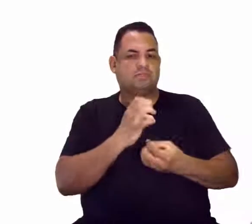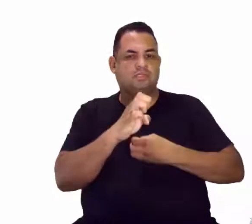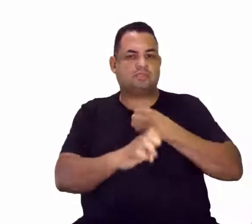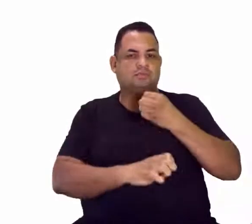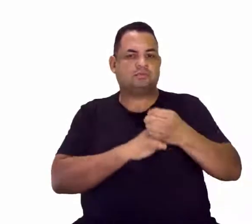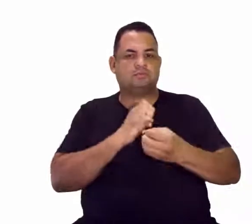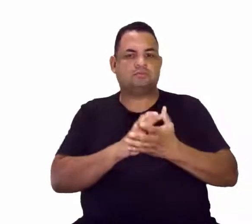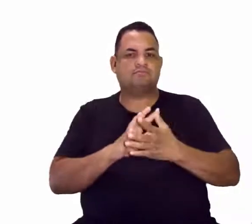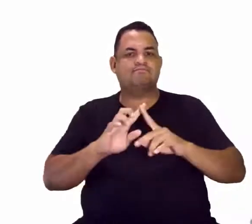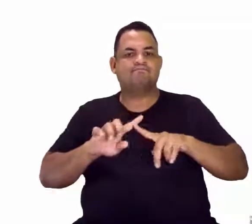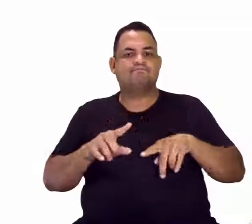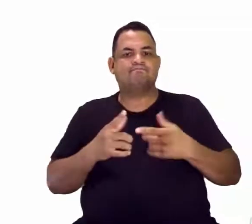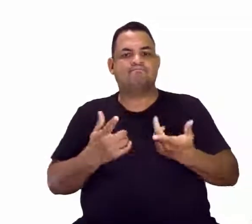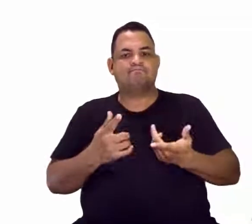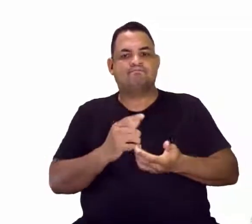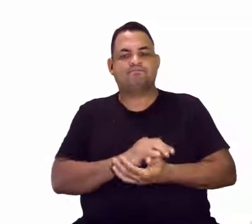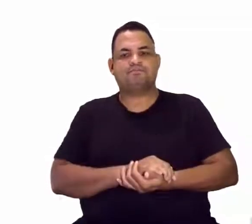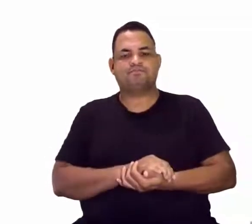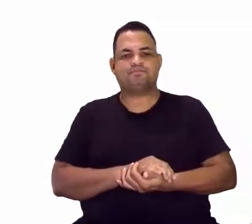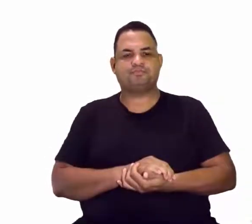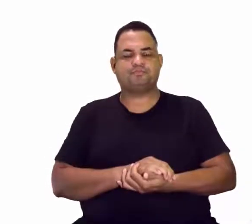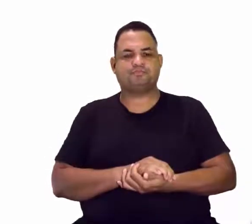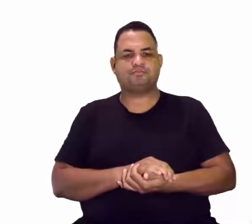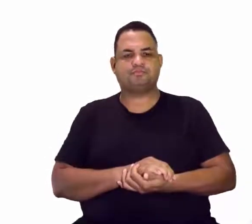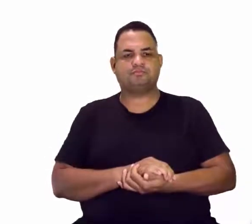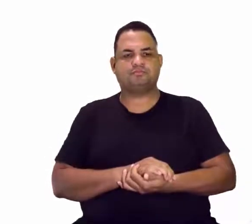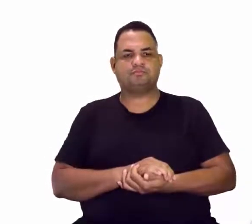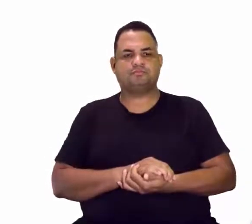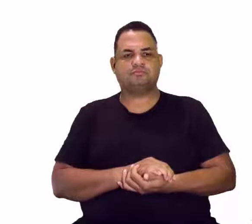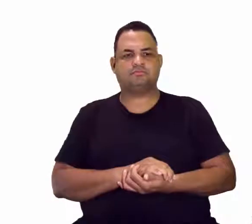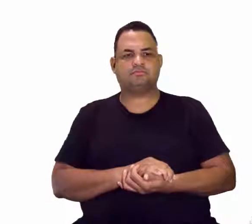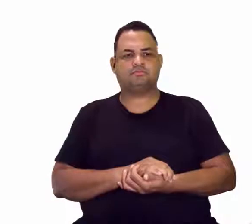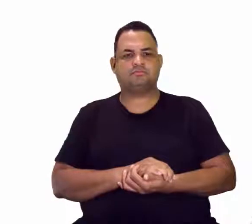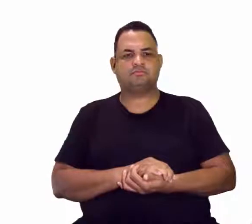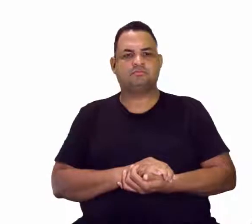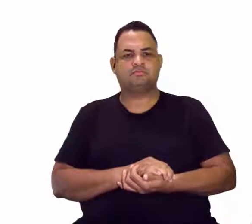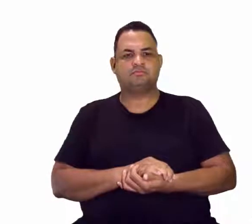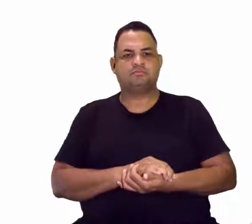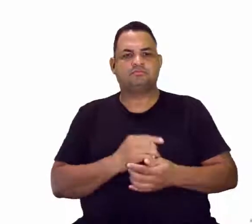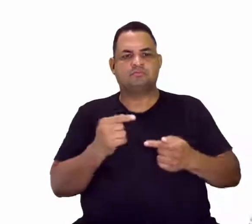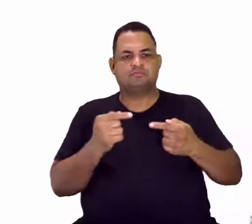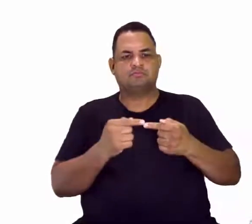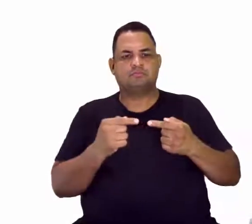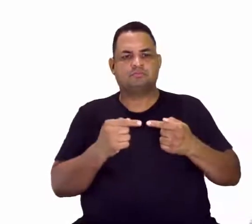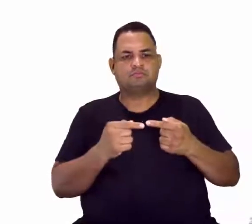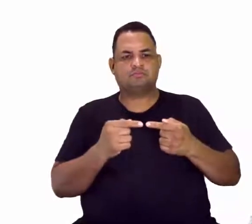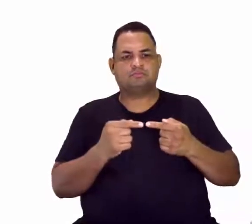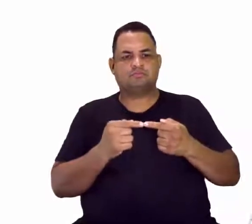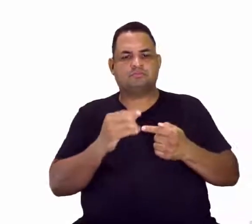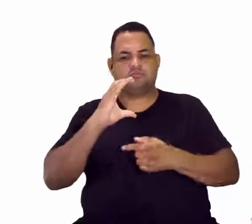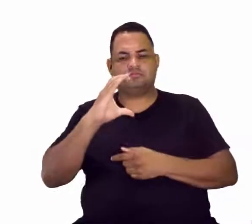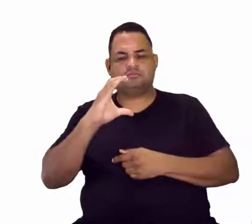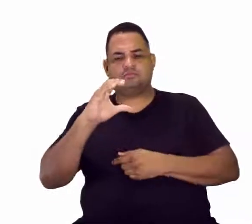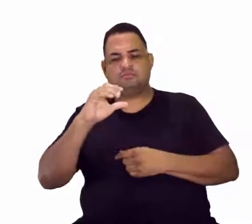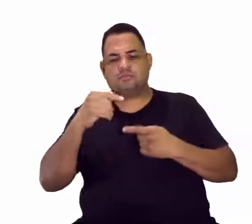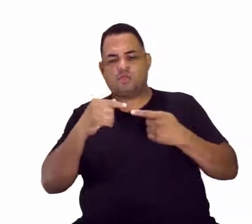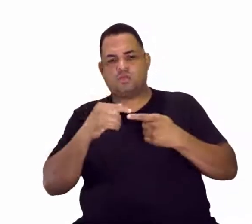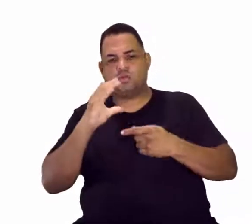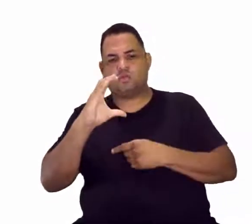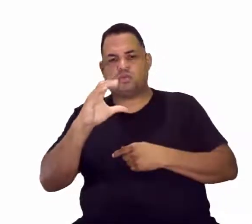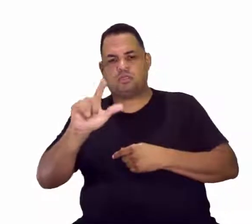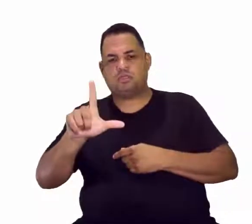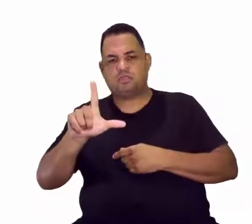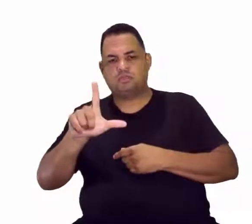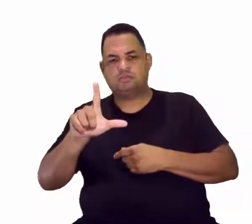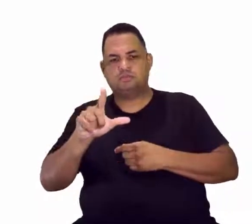dele apresentar um único elétron na sua camada de valência. Ele se ligou com quem? Com o cloro. O